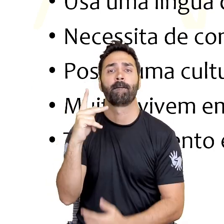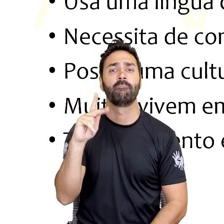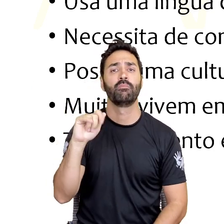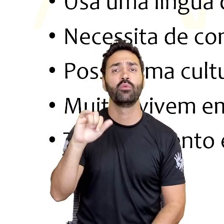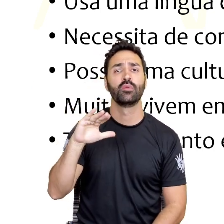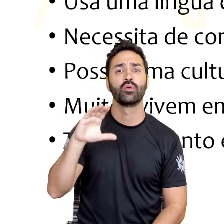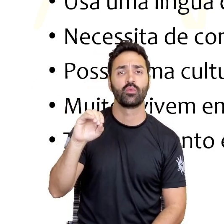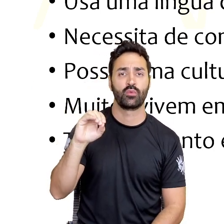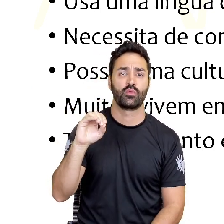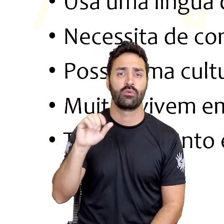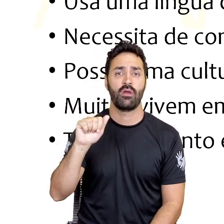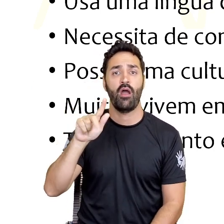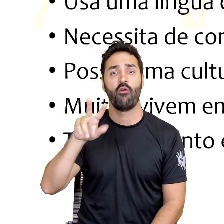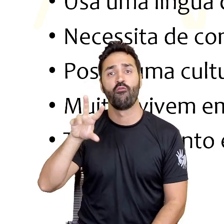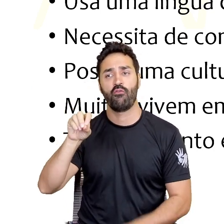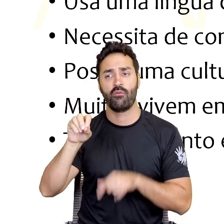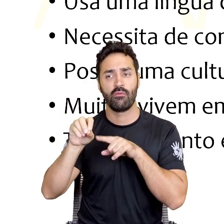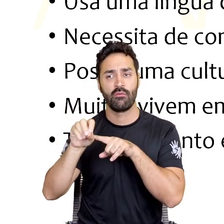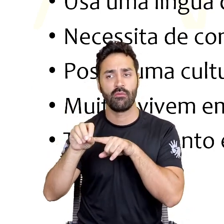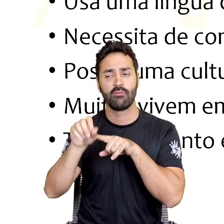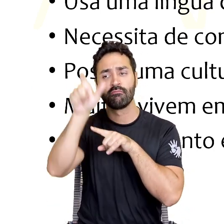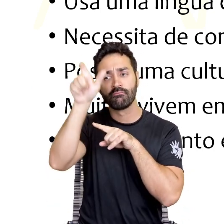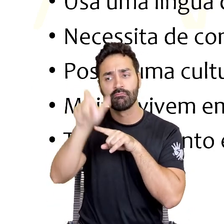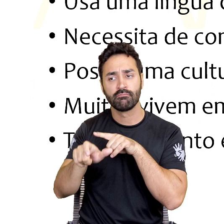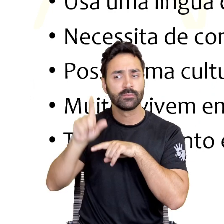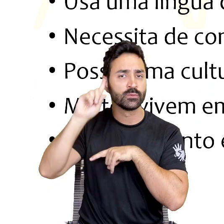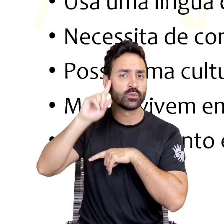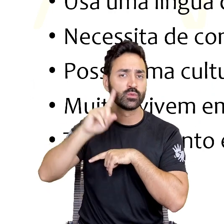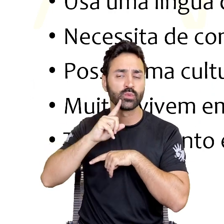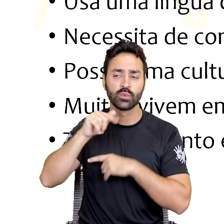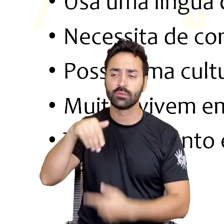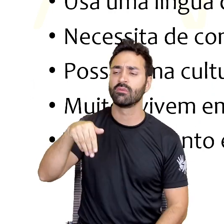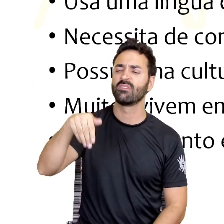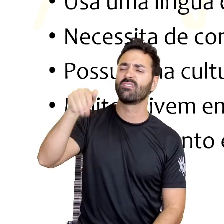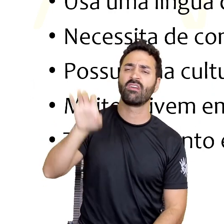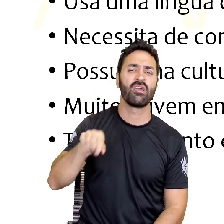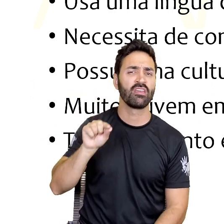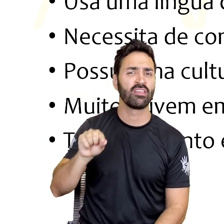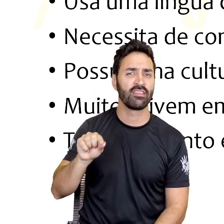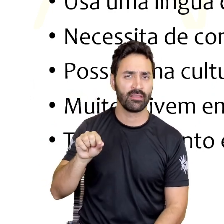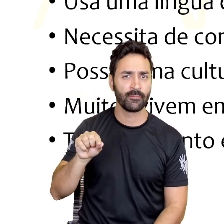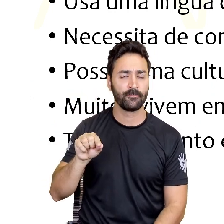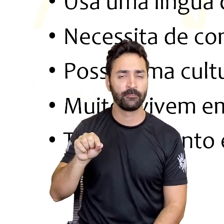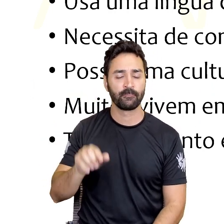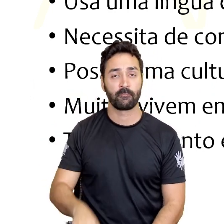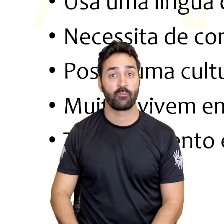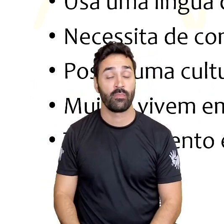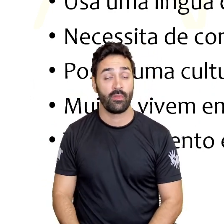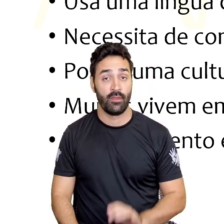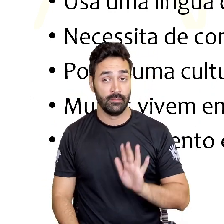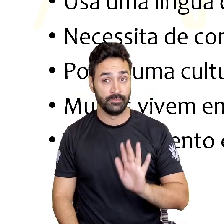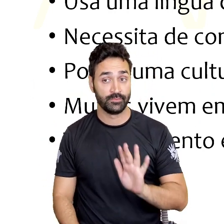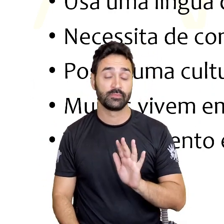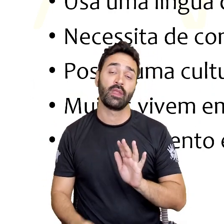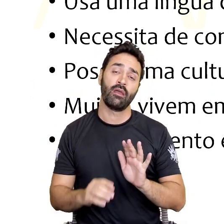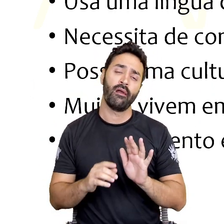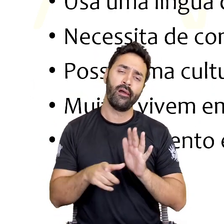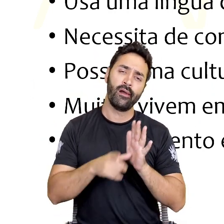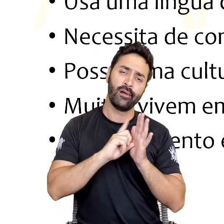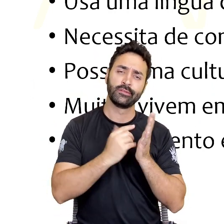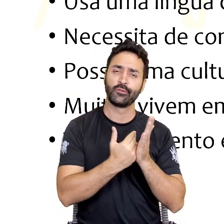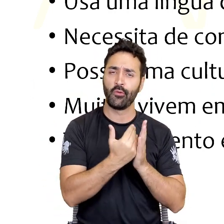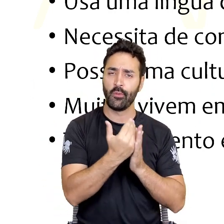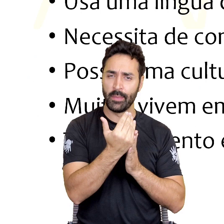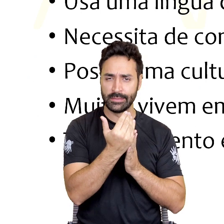surdo? Pessoal, antes da gente tentar colocar tudo isso dentro de uma caixinha, porque assim, a gente, enquanto